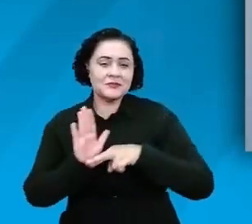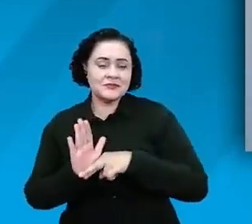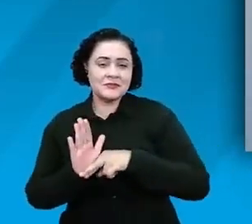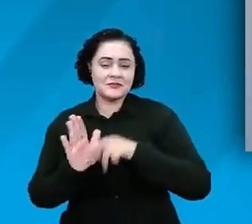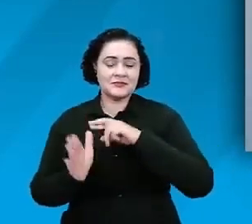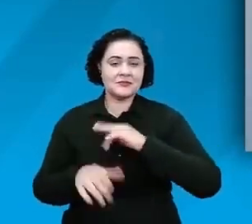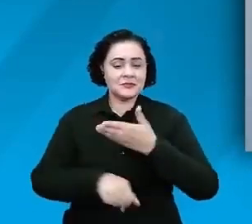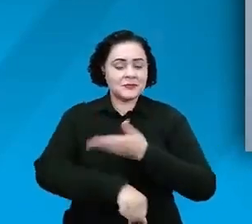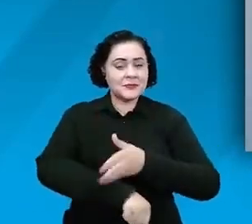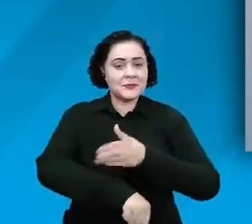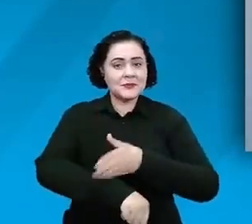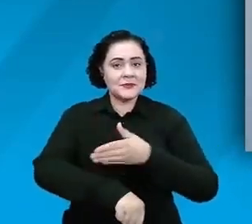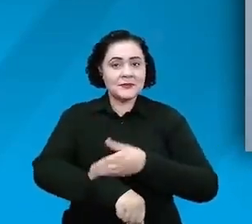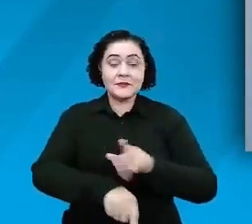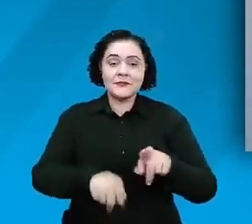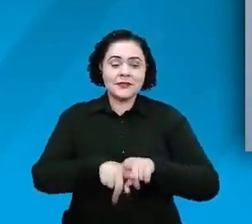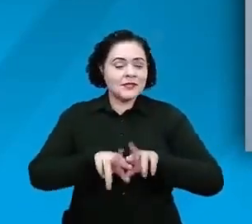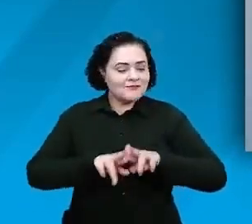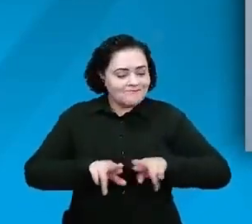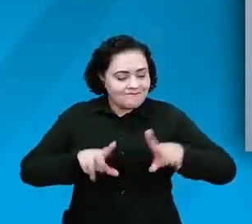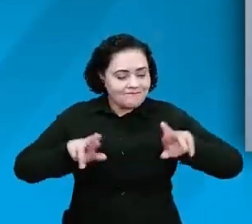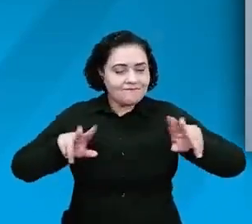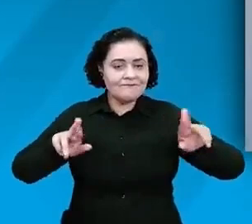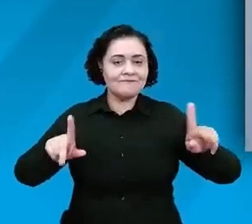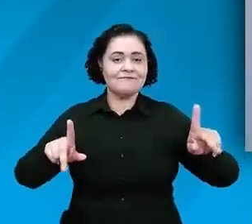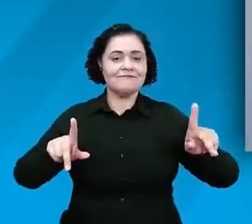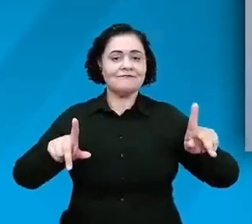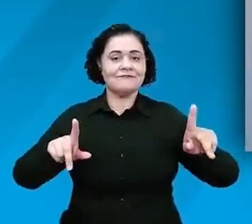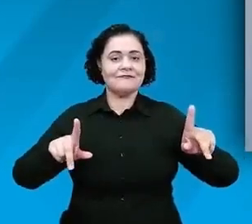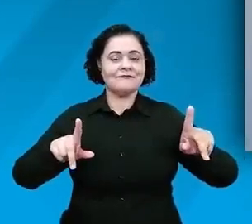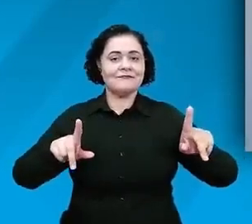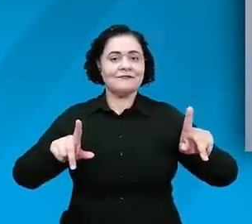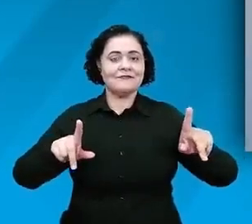diversas práticas religiosas distintas,